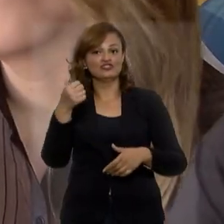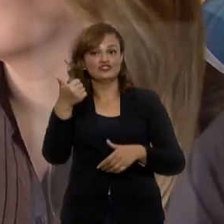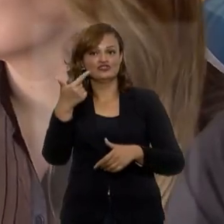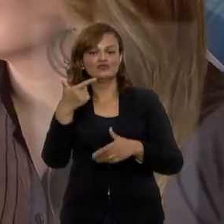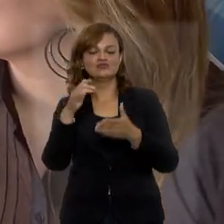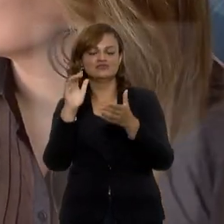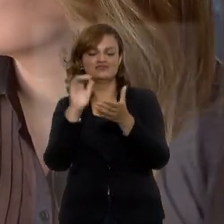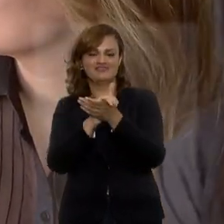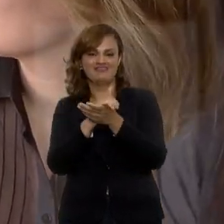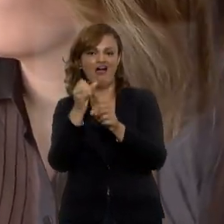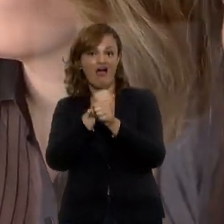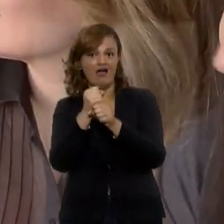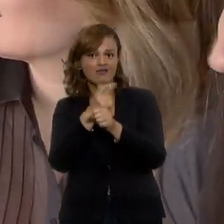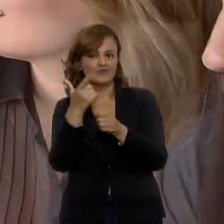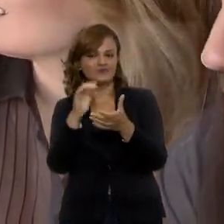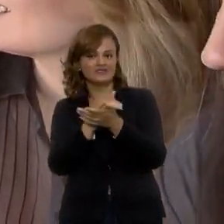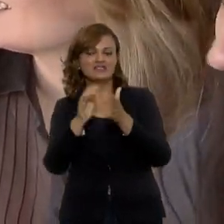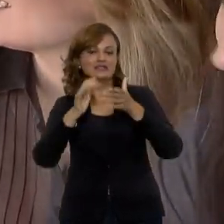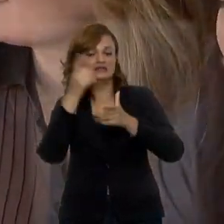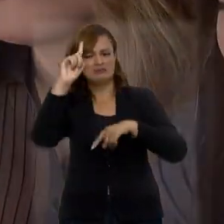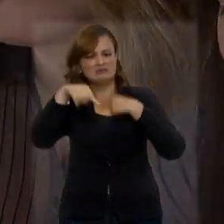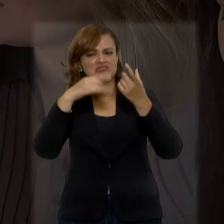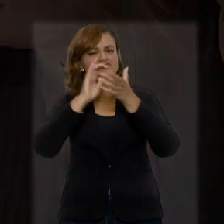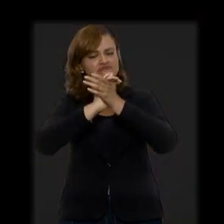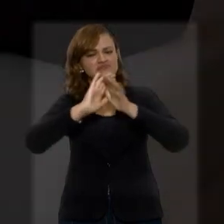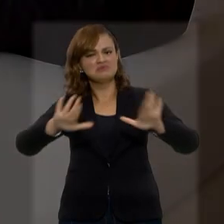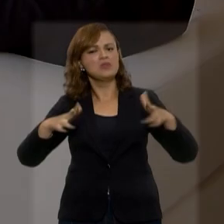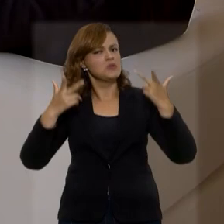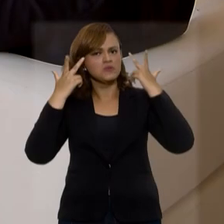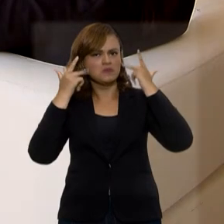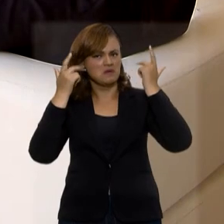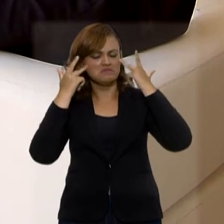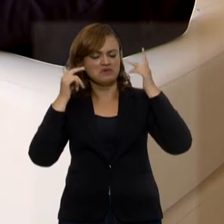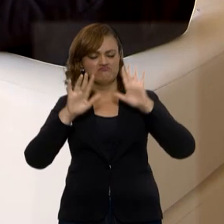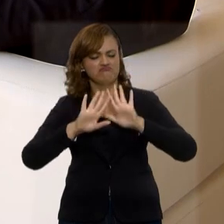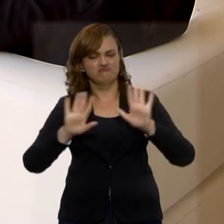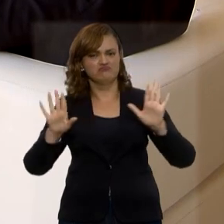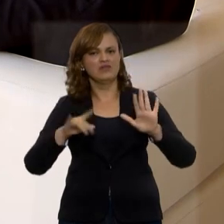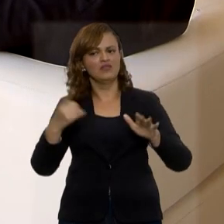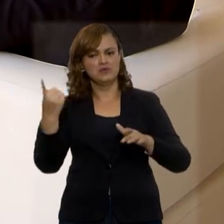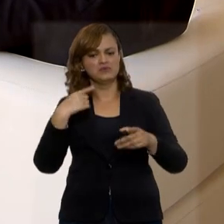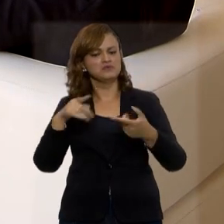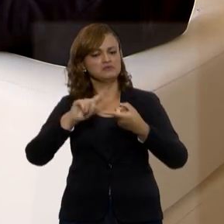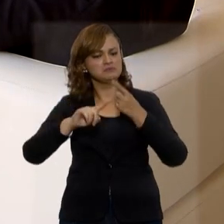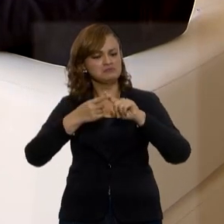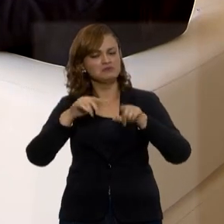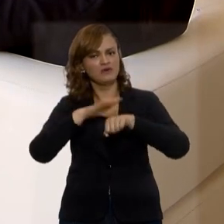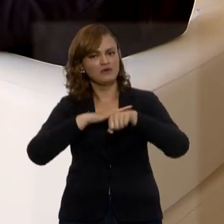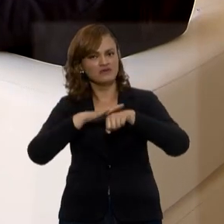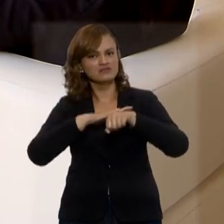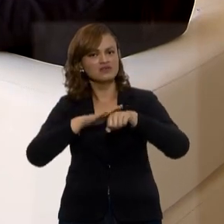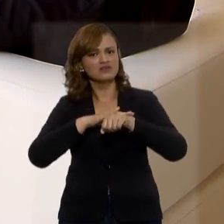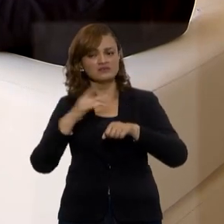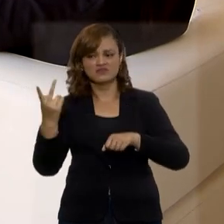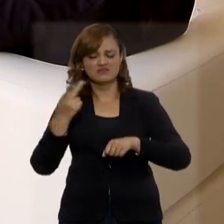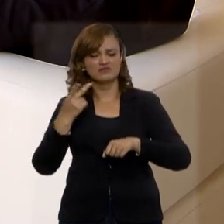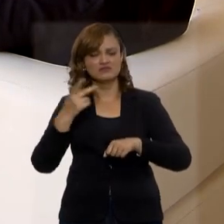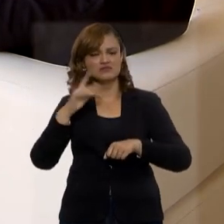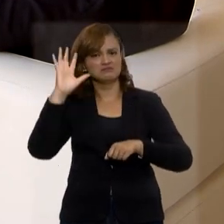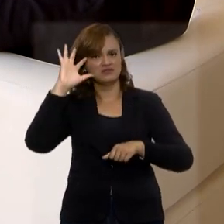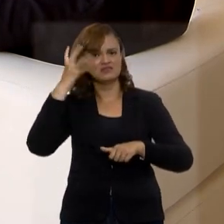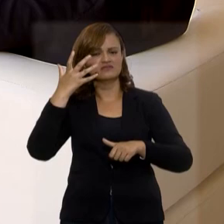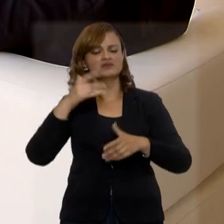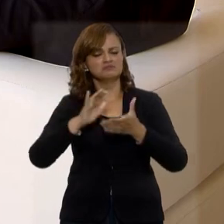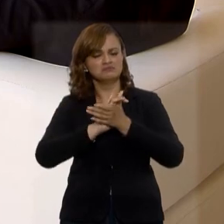Nós ficamos 12 anos juntos. A decisão pela separação foi tranquila. Nós conversamos a respeito e entre